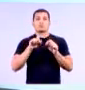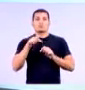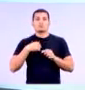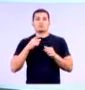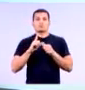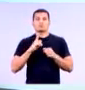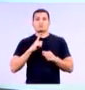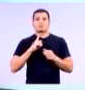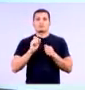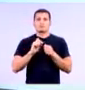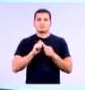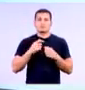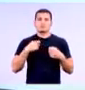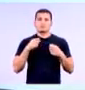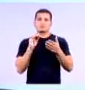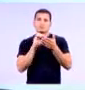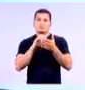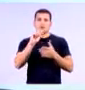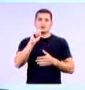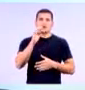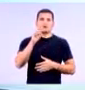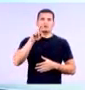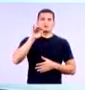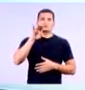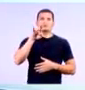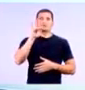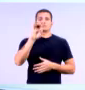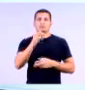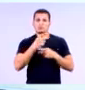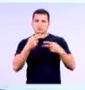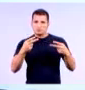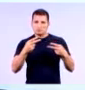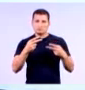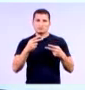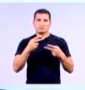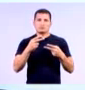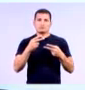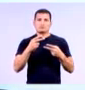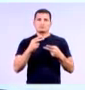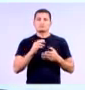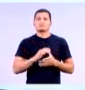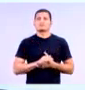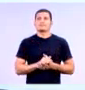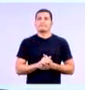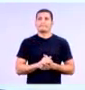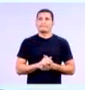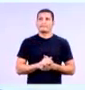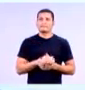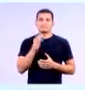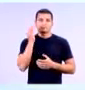fazer o atributo do meu objeto receber aquele meu parâmetro. Vamos ver o que acontece aqui?